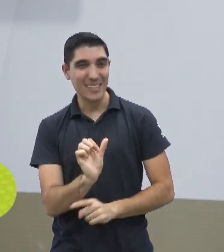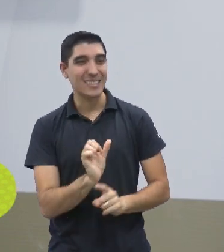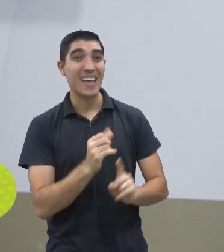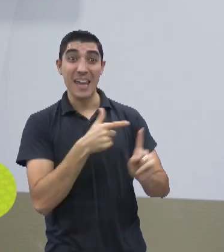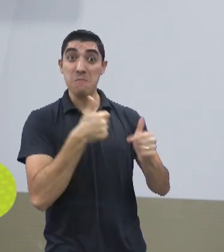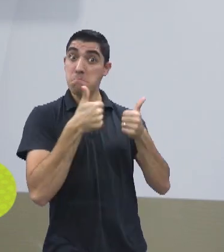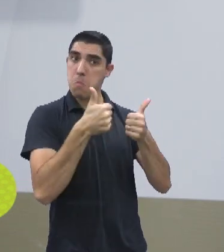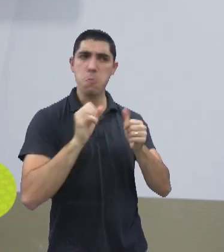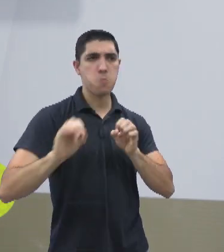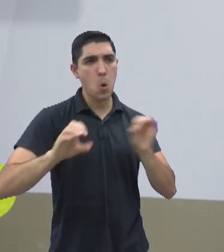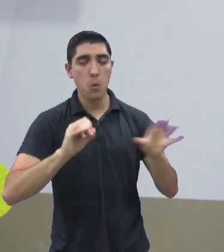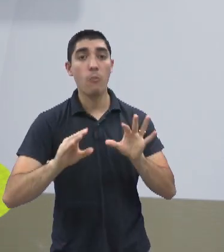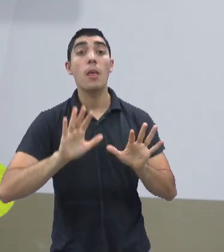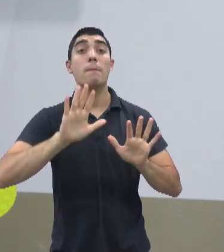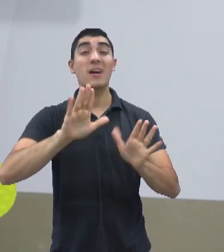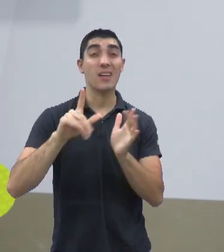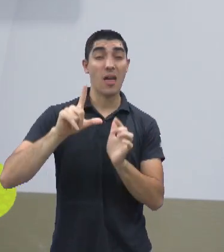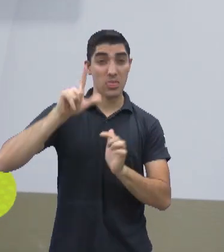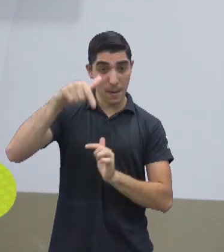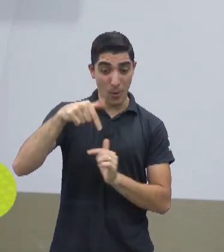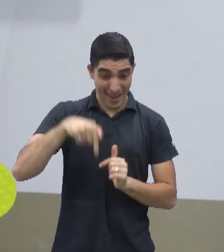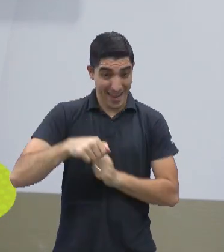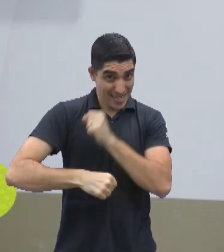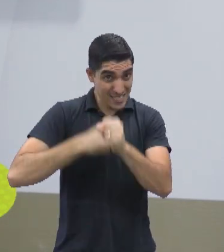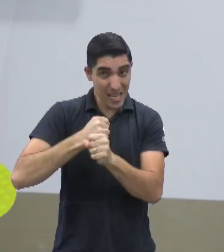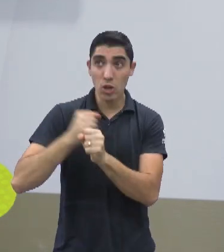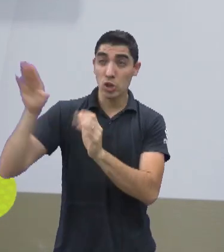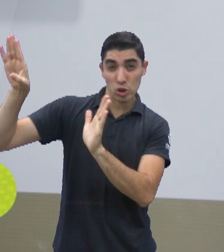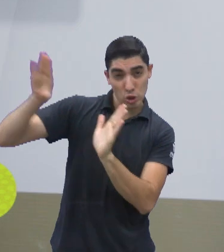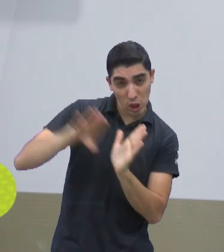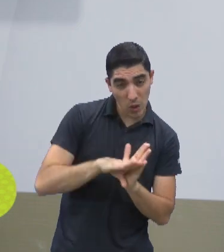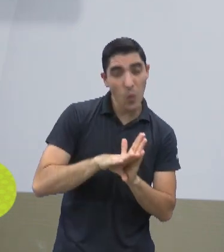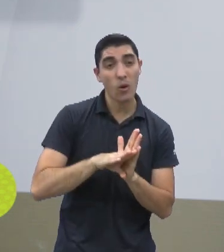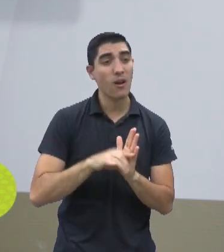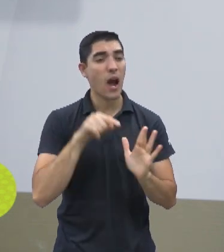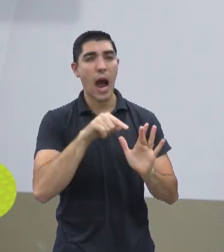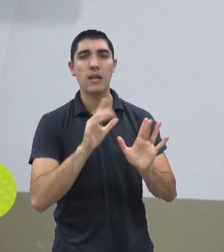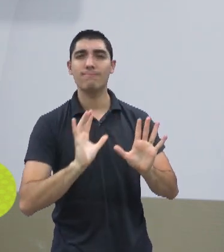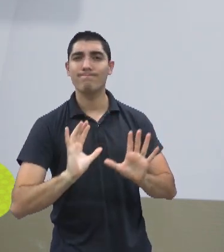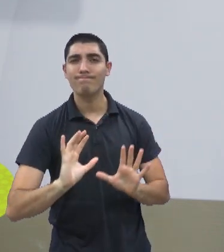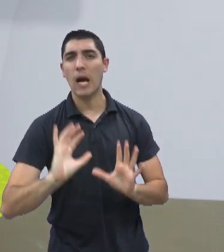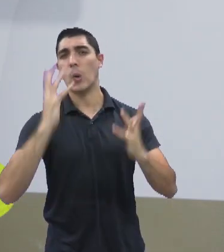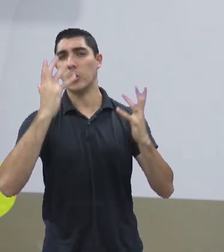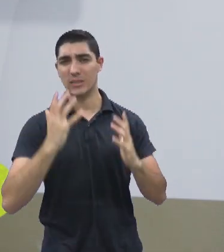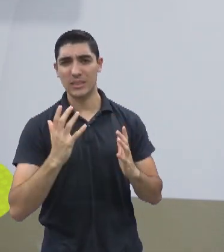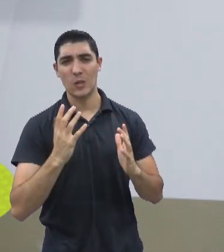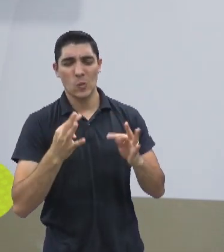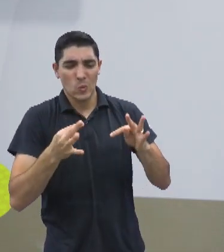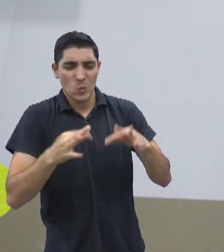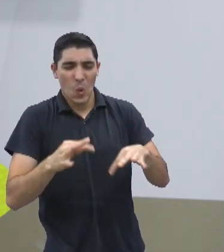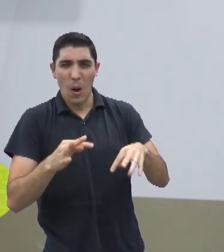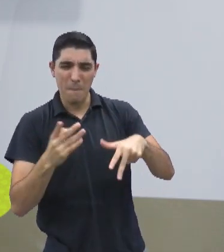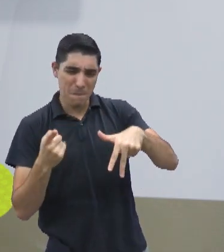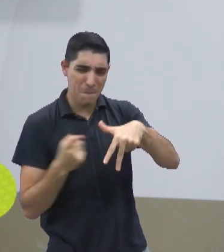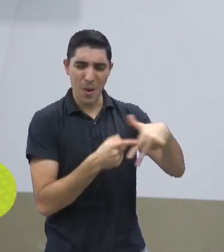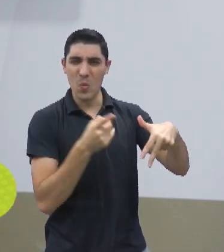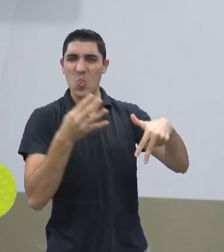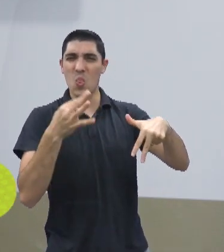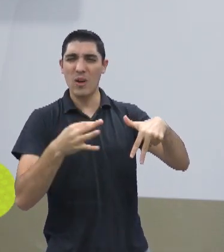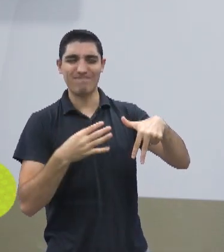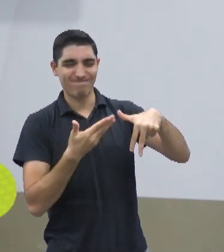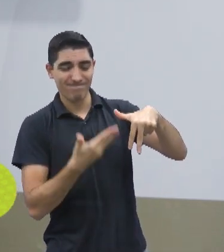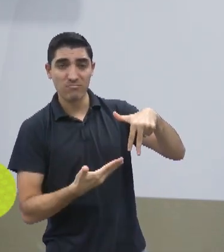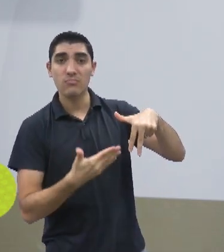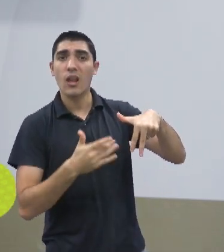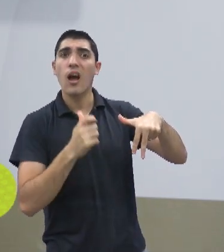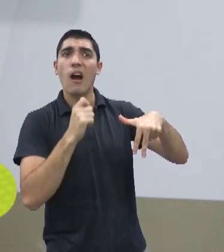né? A lesão de fato aconteceu aqui, mas ou foi algo muito grave ou já era algo que ele tinha que estar se preocupando